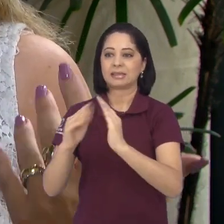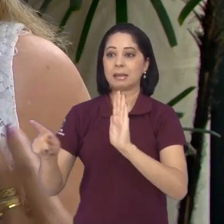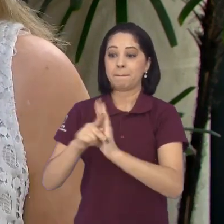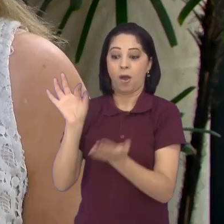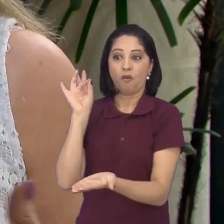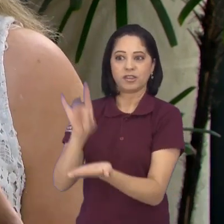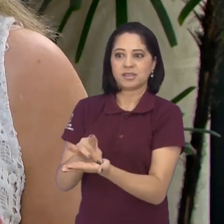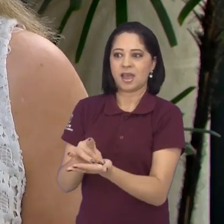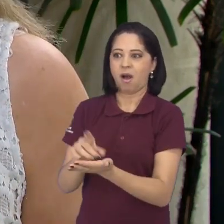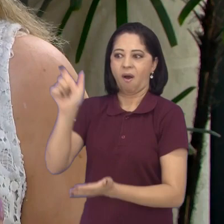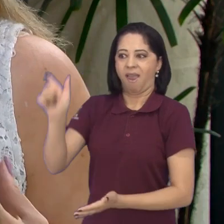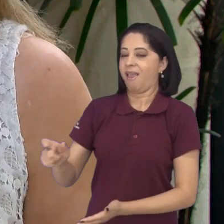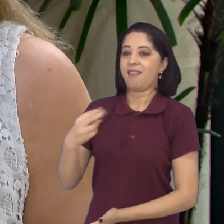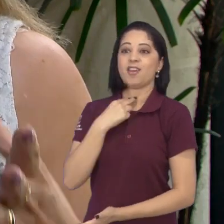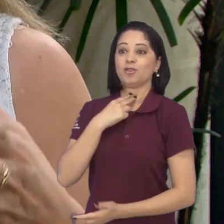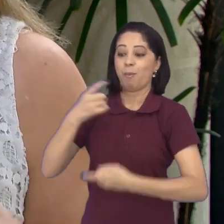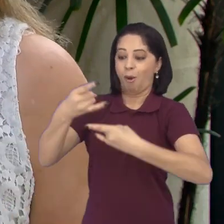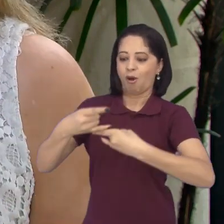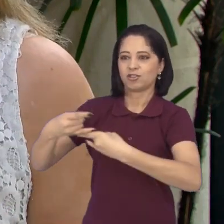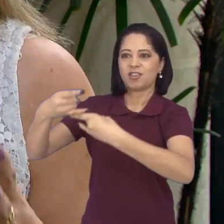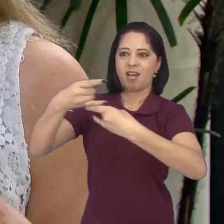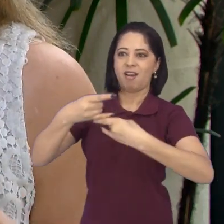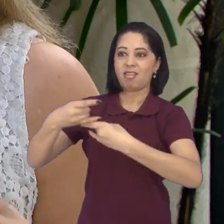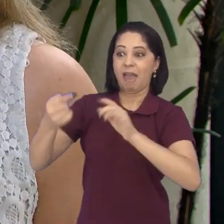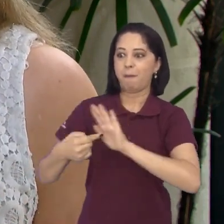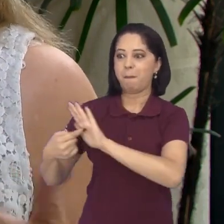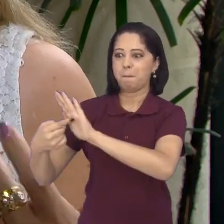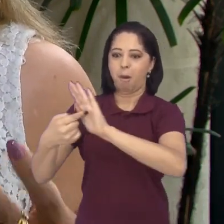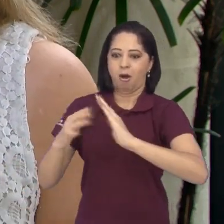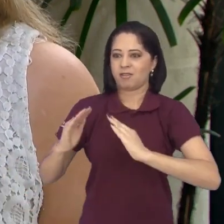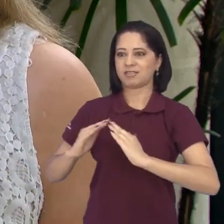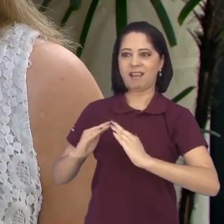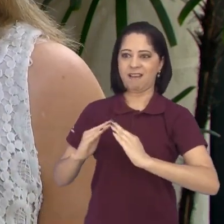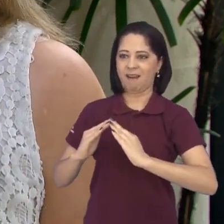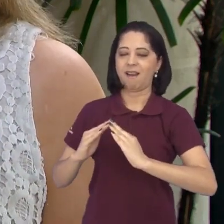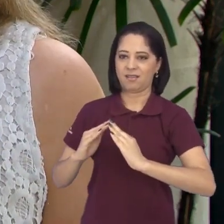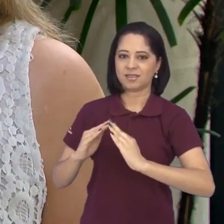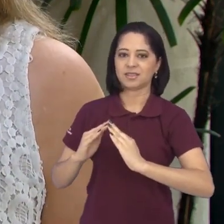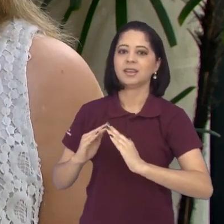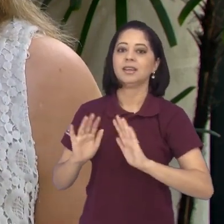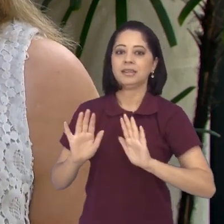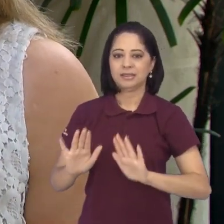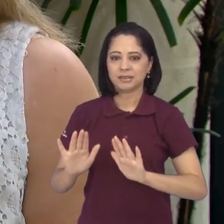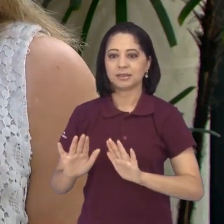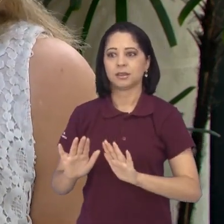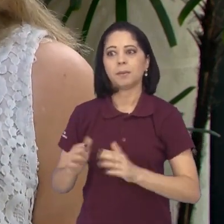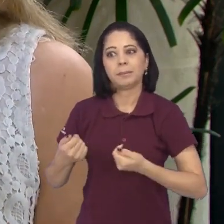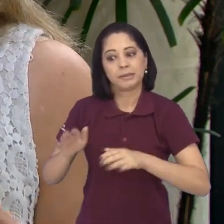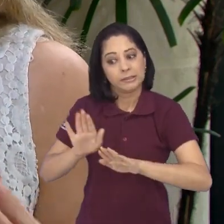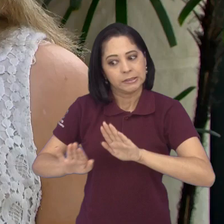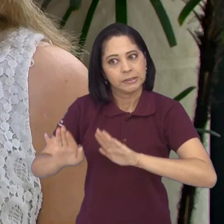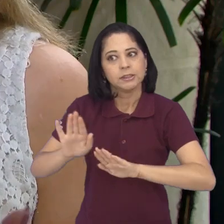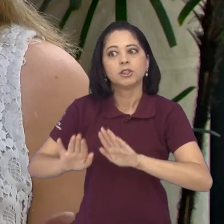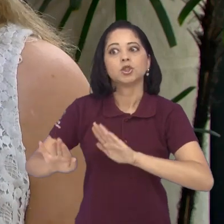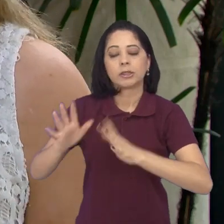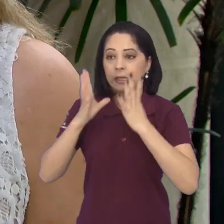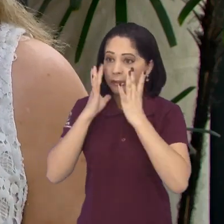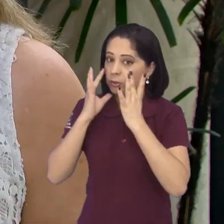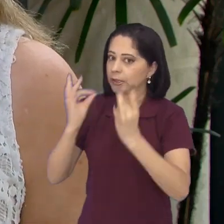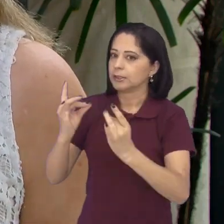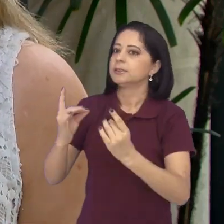nenhuma insígnia que identifique que ali é uma residência oficial. Então, assim, cuidados